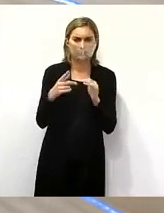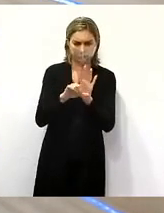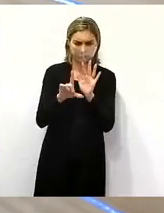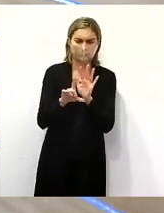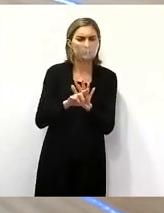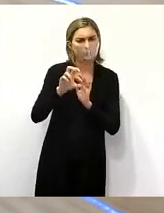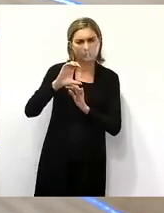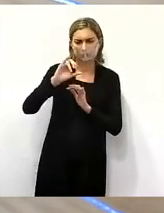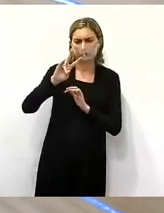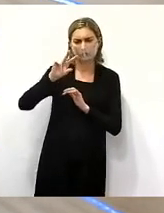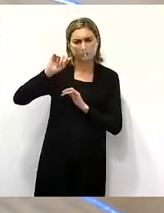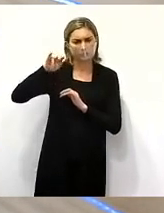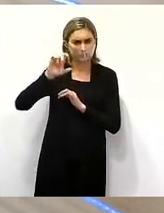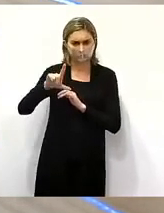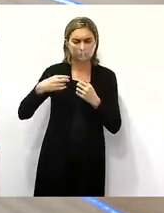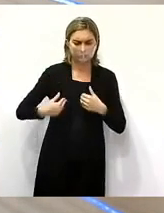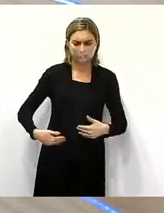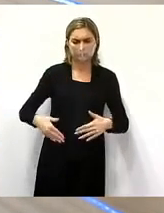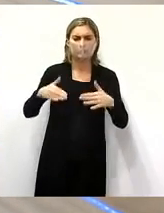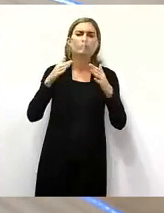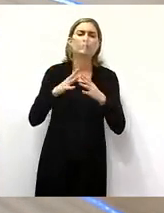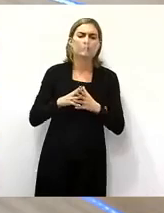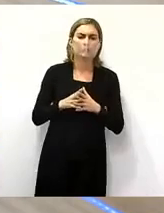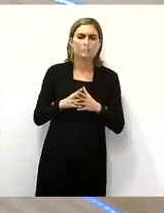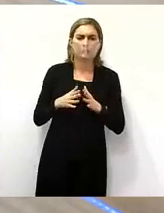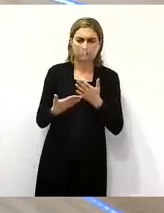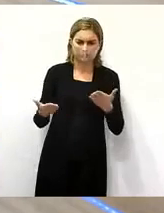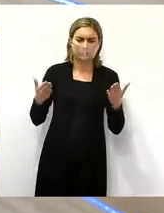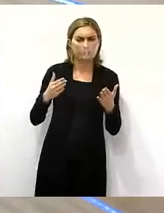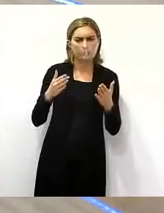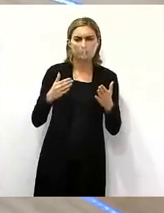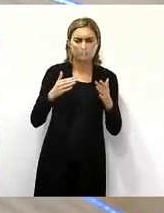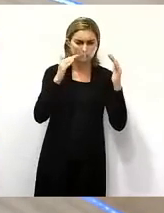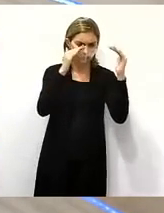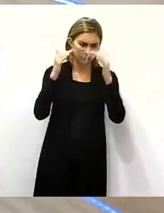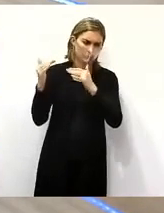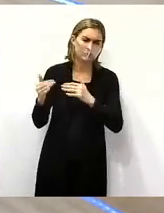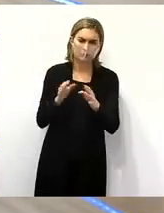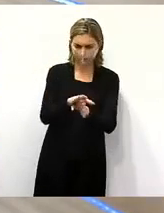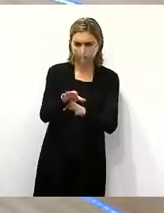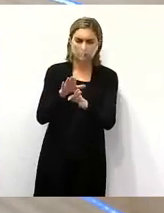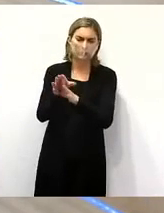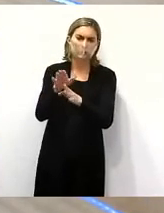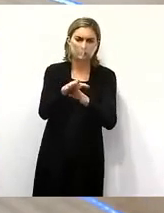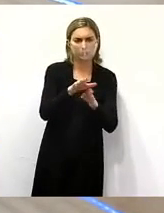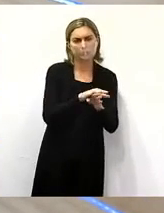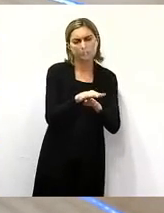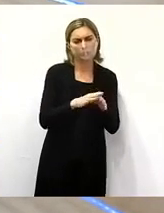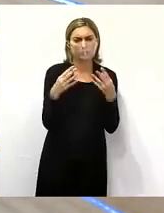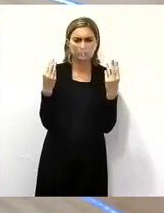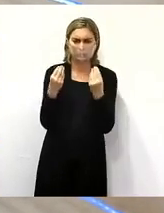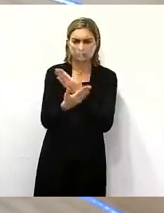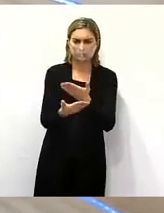lei civil é o que vai dar, não é, aos súditos a orientação, né, para